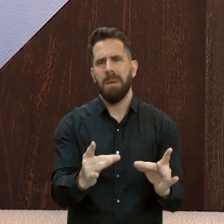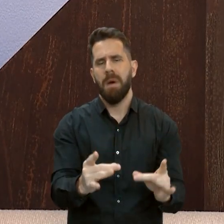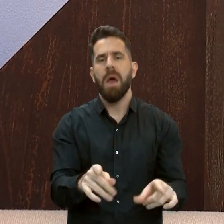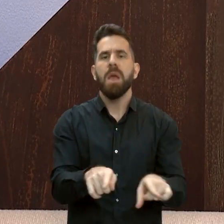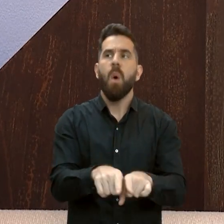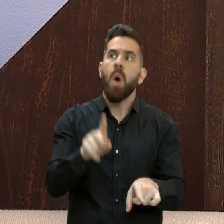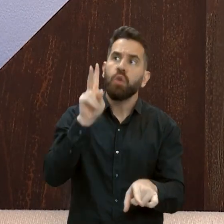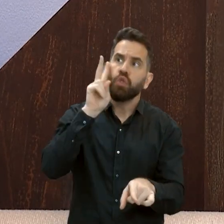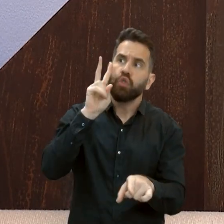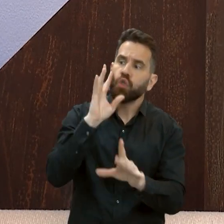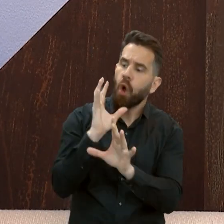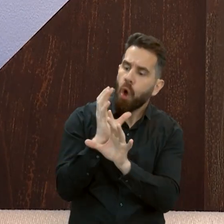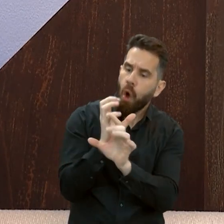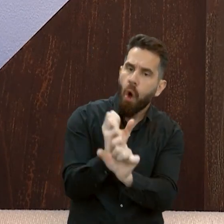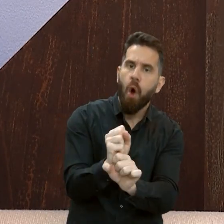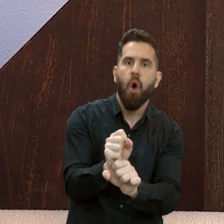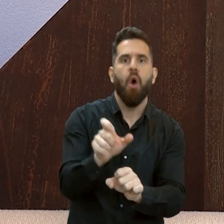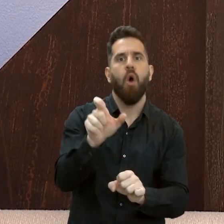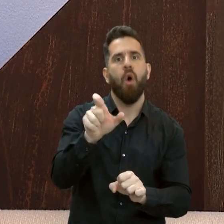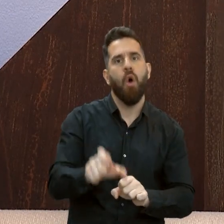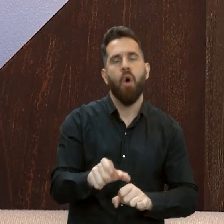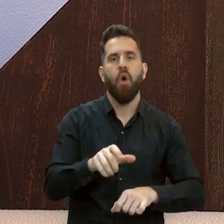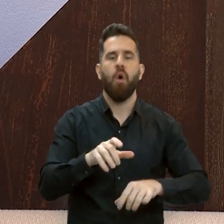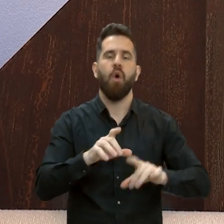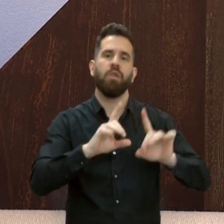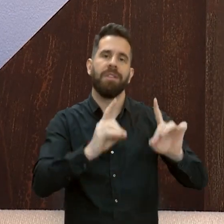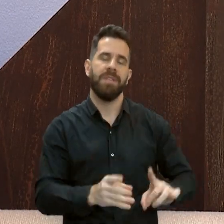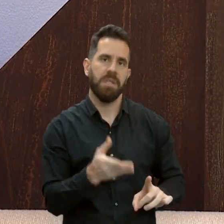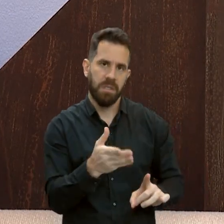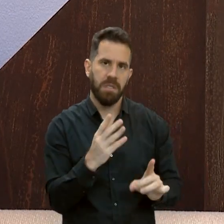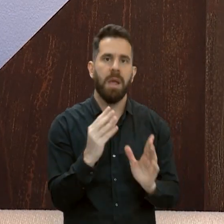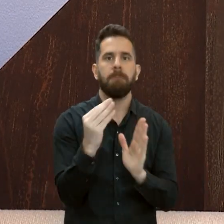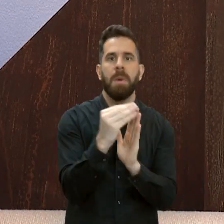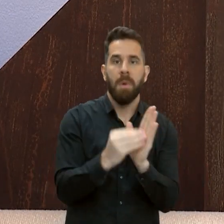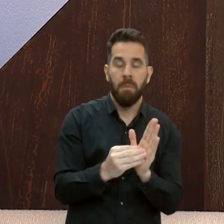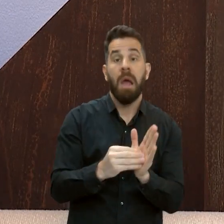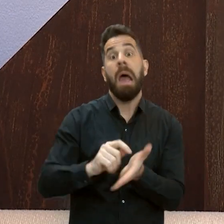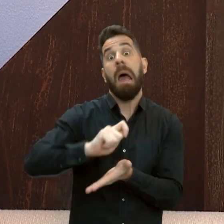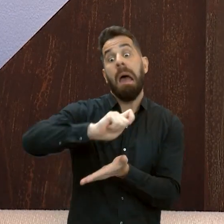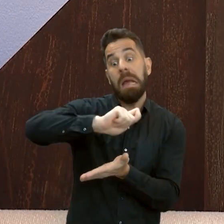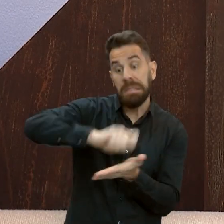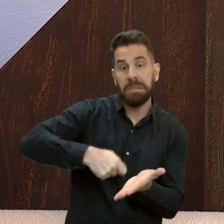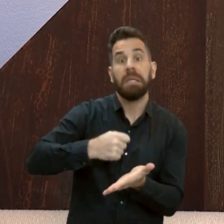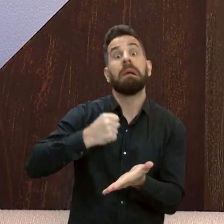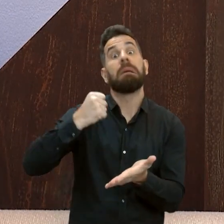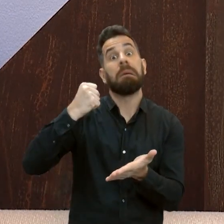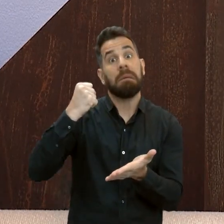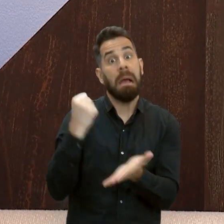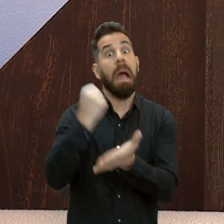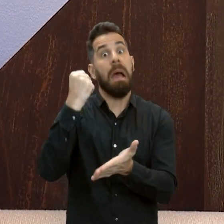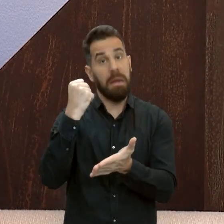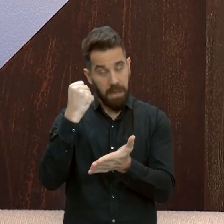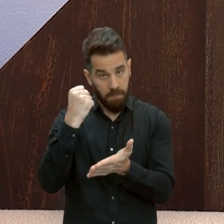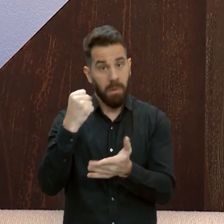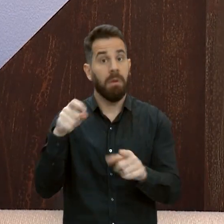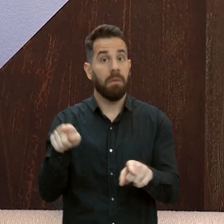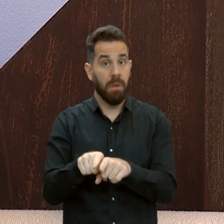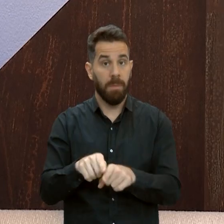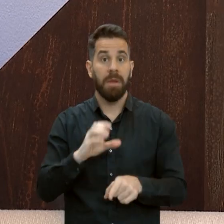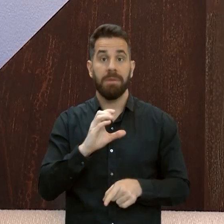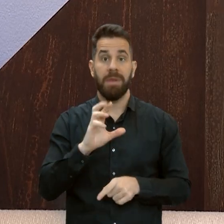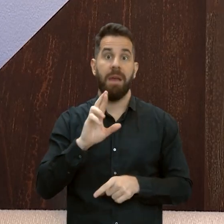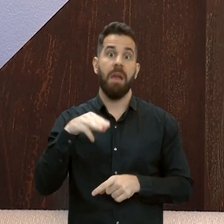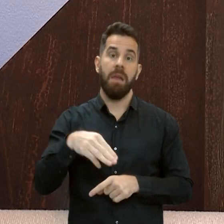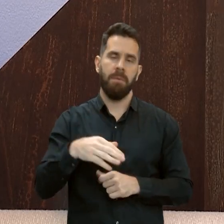breve histórico, e ele assina, carimba, né, coloca o CRM. É um médico da universidade? Não, é um